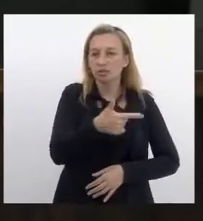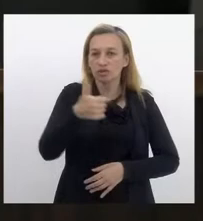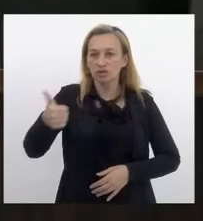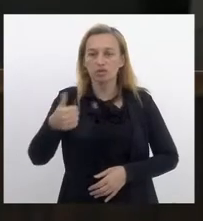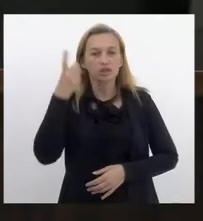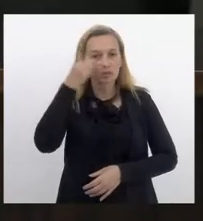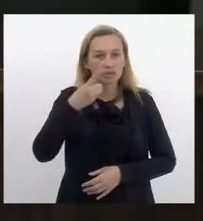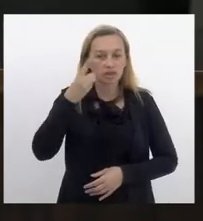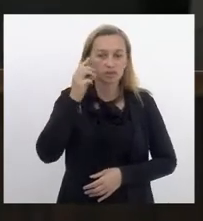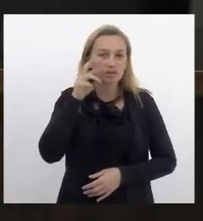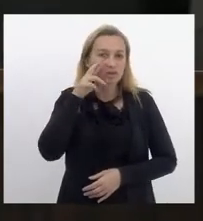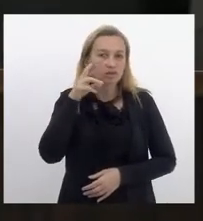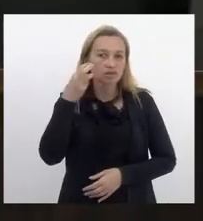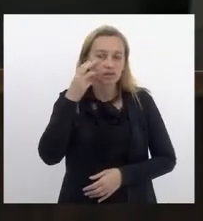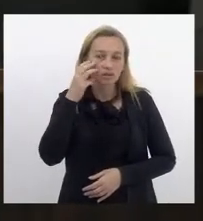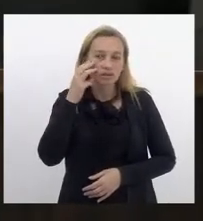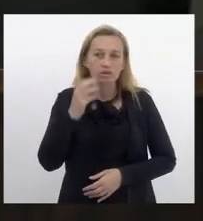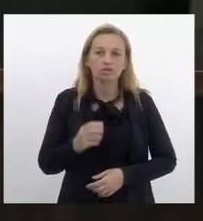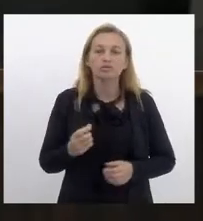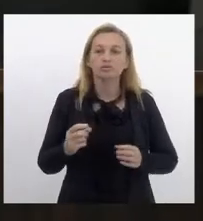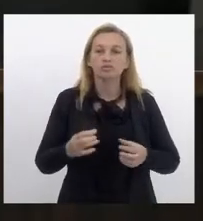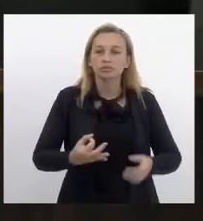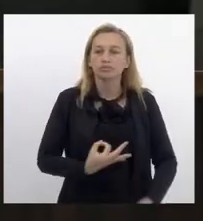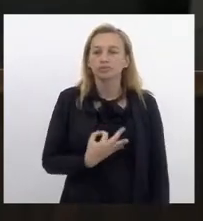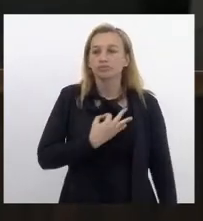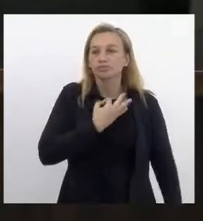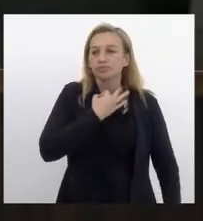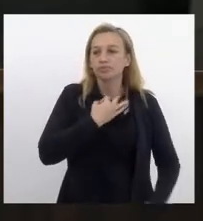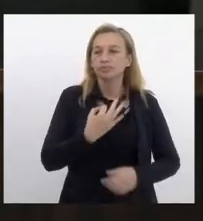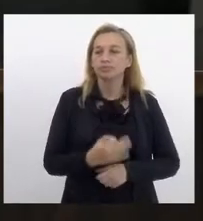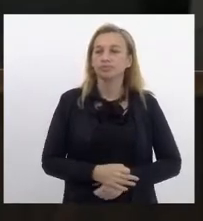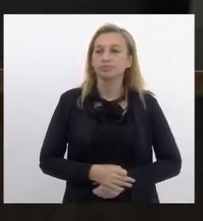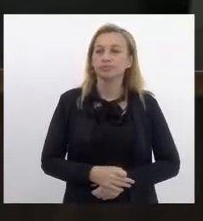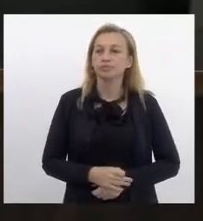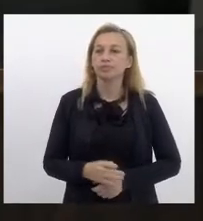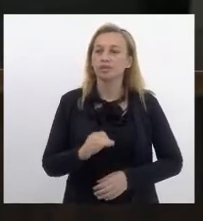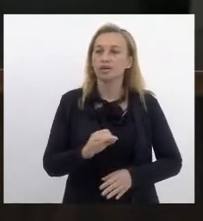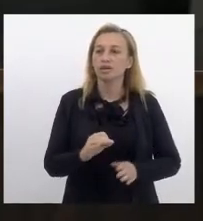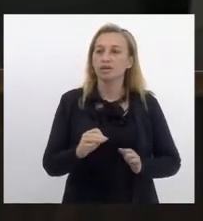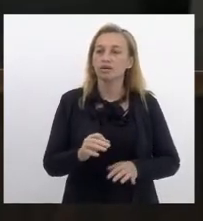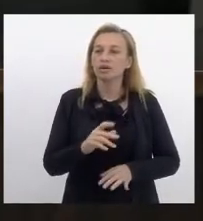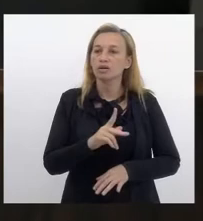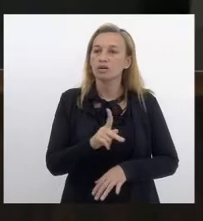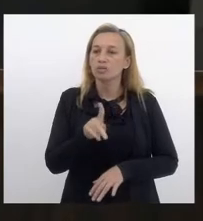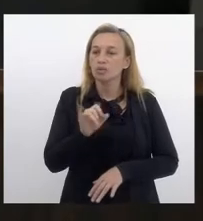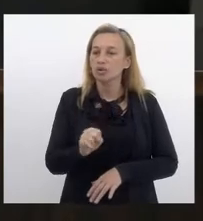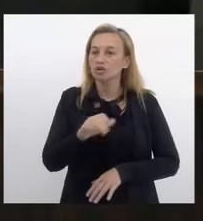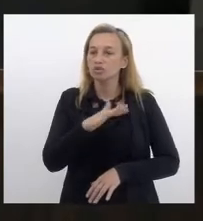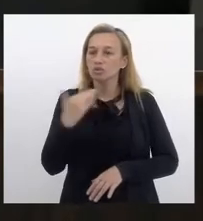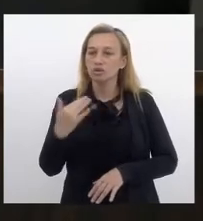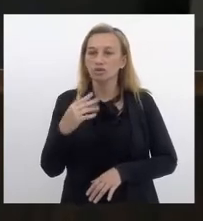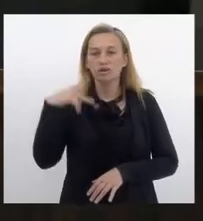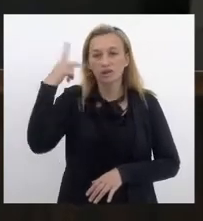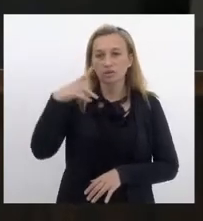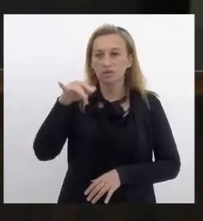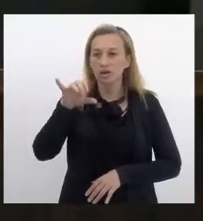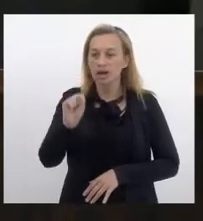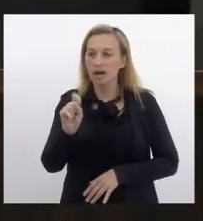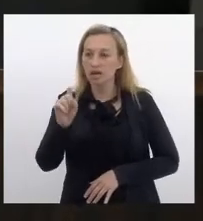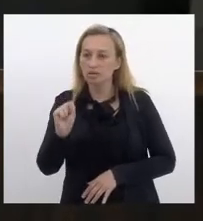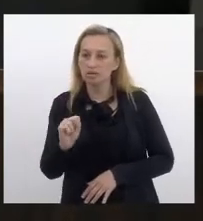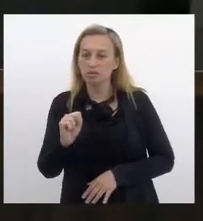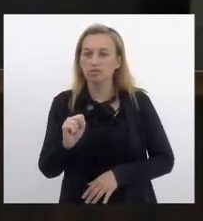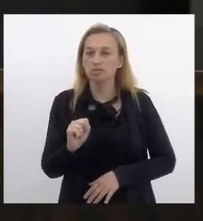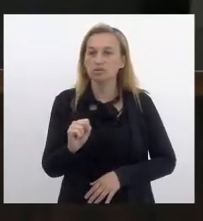autoria do deputado Valdeque Carneiro, concede medalha Tiradentes respectivo diploma pós-mortem ao engenheiro e vereador Carlos Roberto